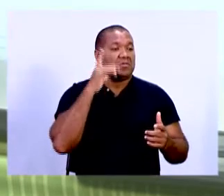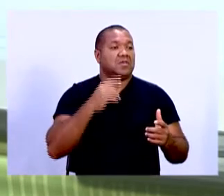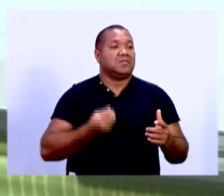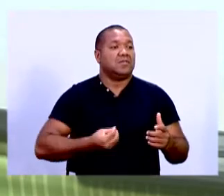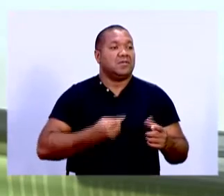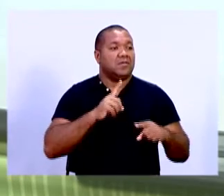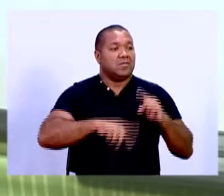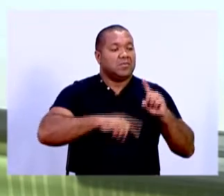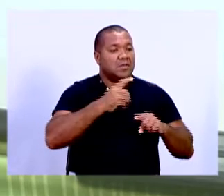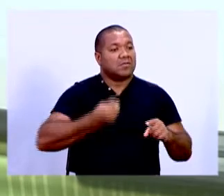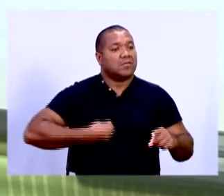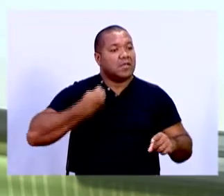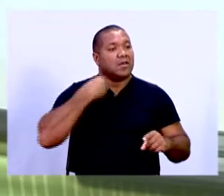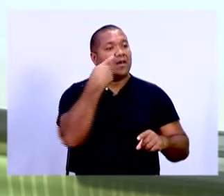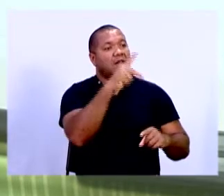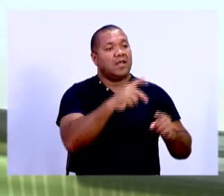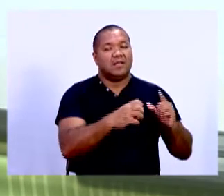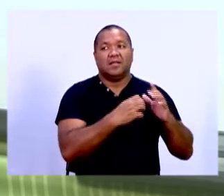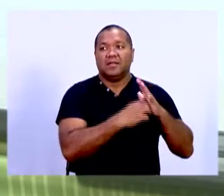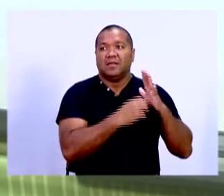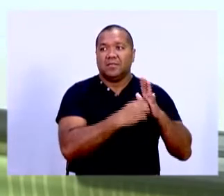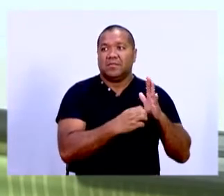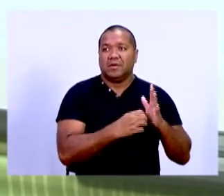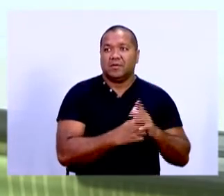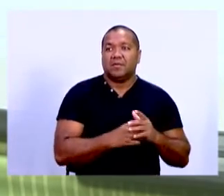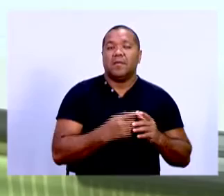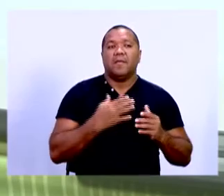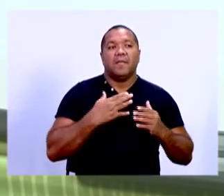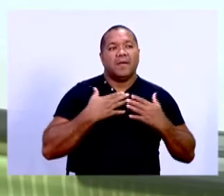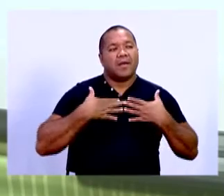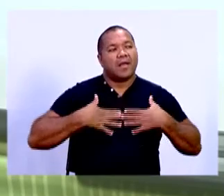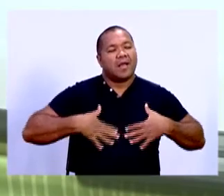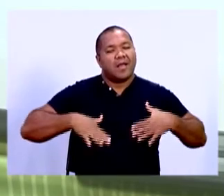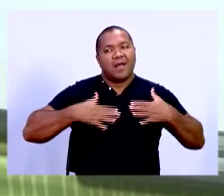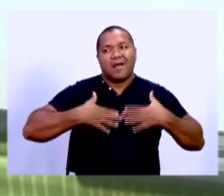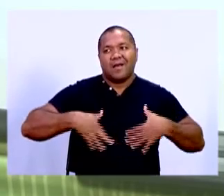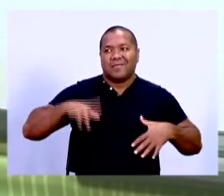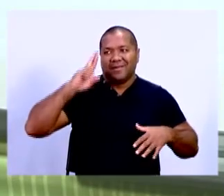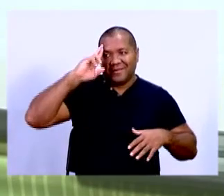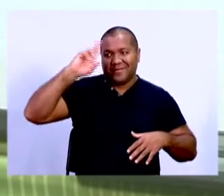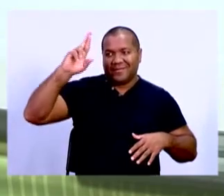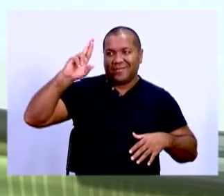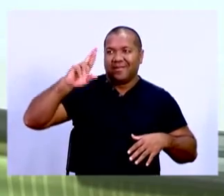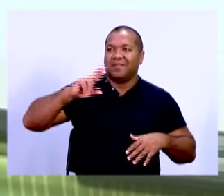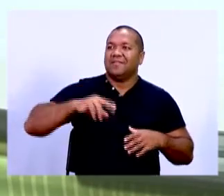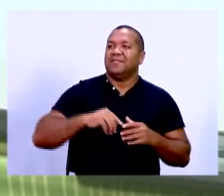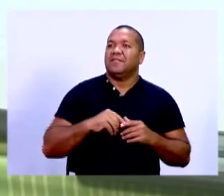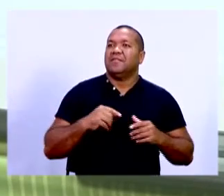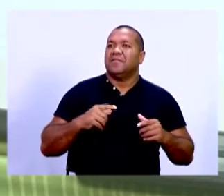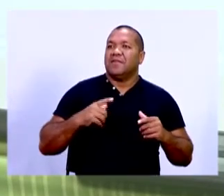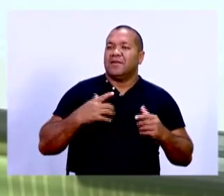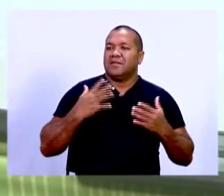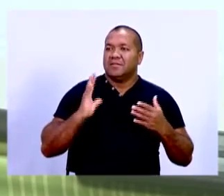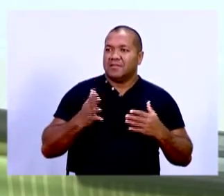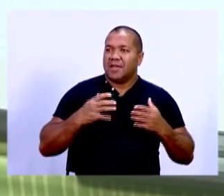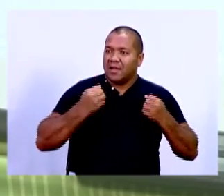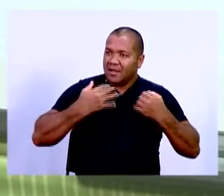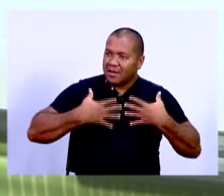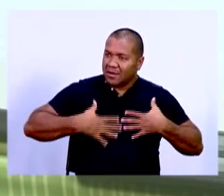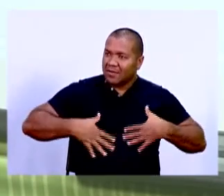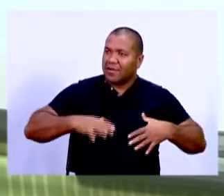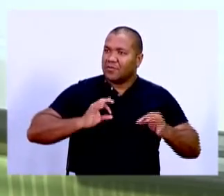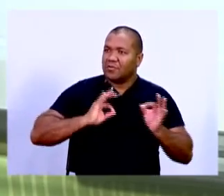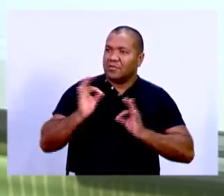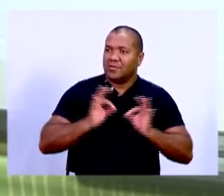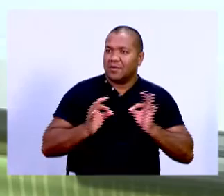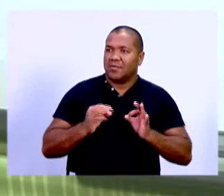né? Falta de organização. Mas calma que seu Jorge da Silva vai já se tranquilizar que vai dar tudo certo na